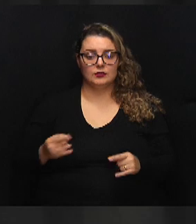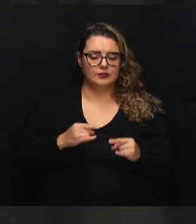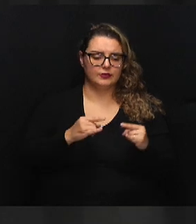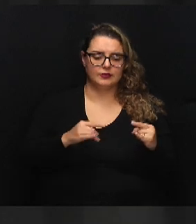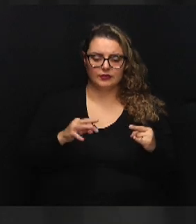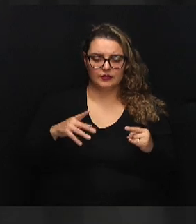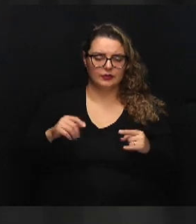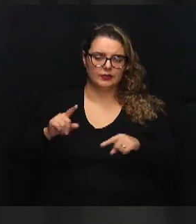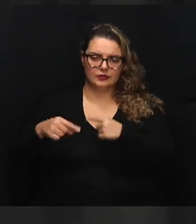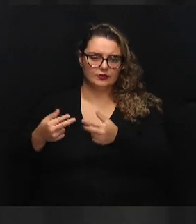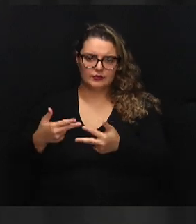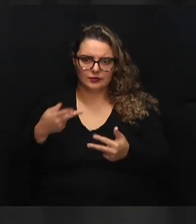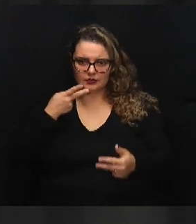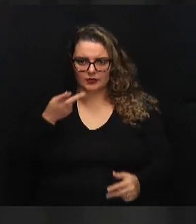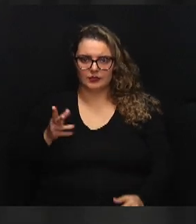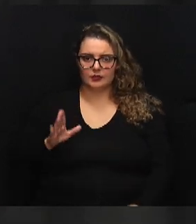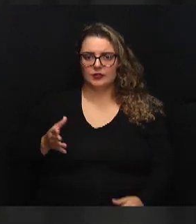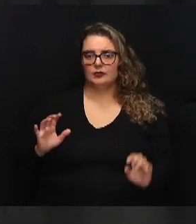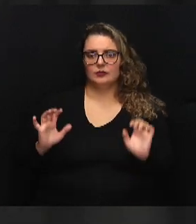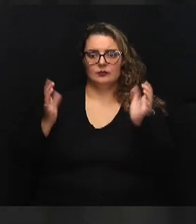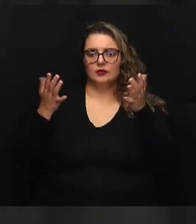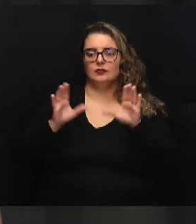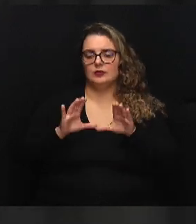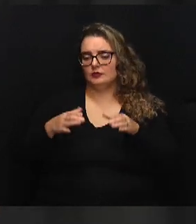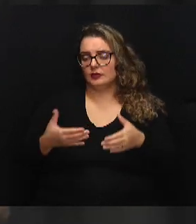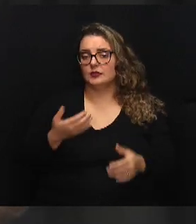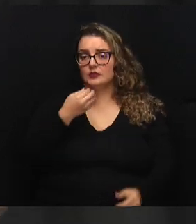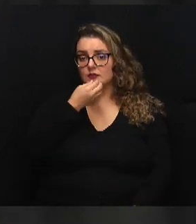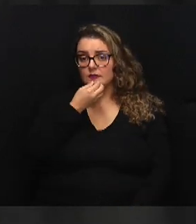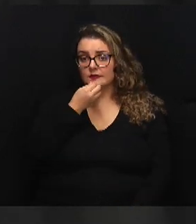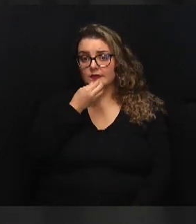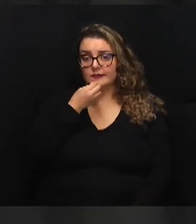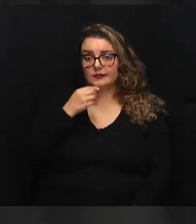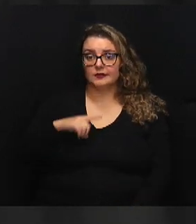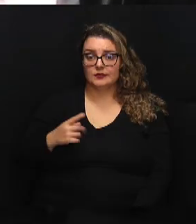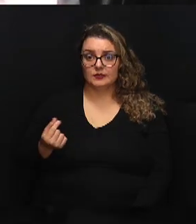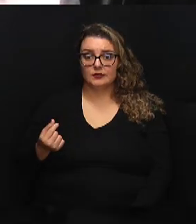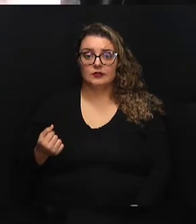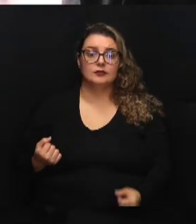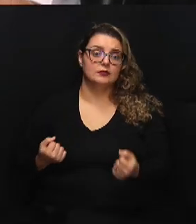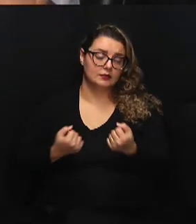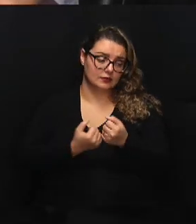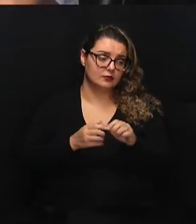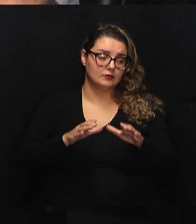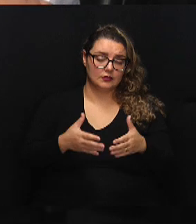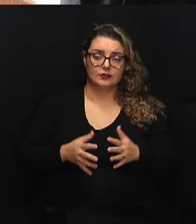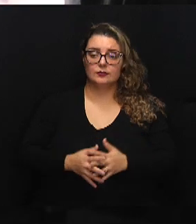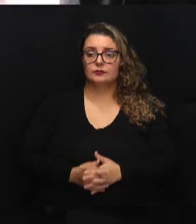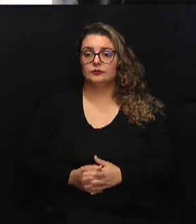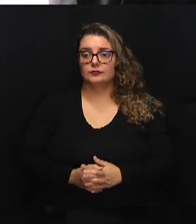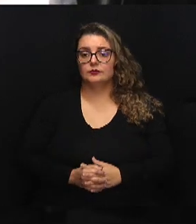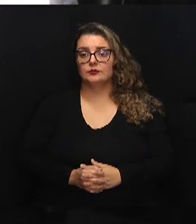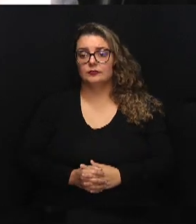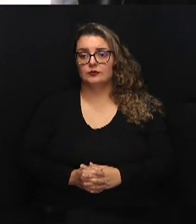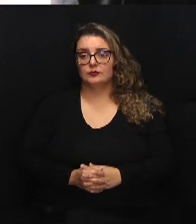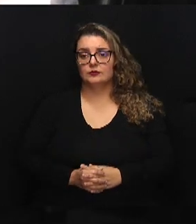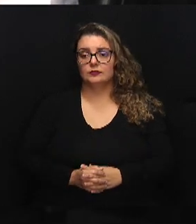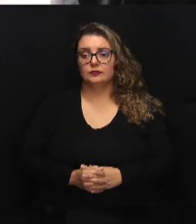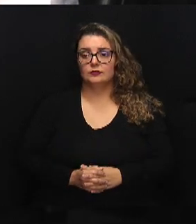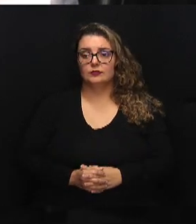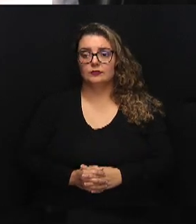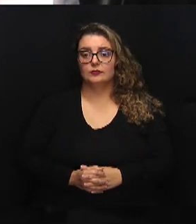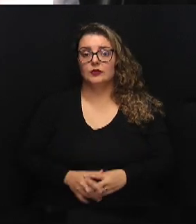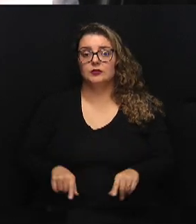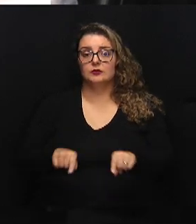já falamos. Quero fazer uma festinha da comunidade. Aí você tem um dinheiro lá. Tem que apoiar a comunidade. Tem que apoiar. A gente manda também para